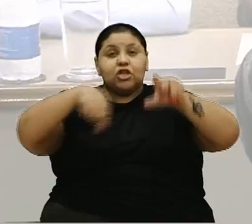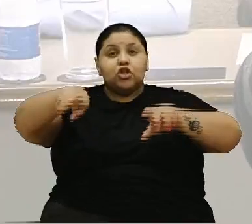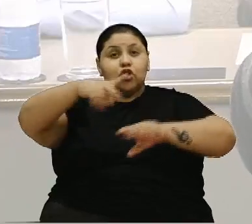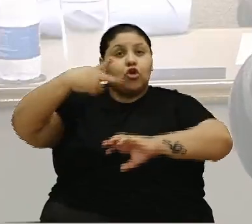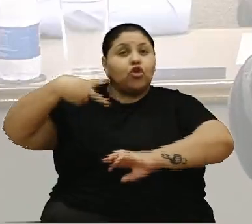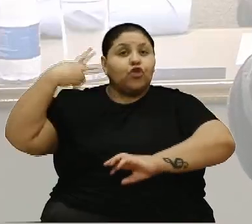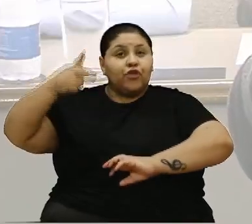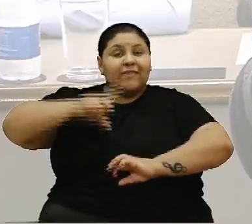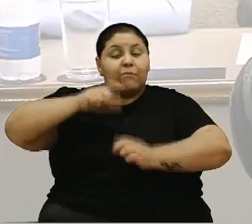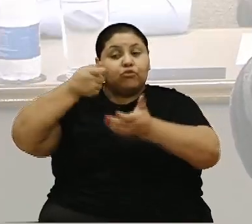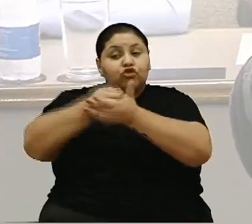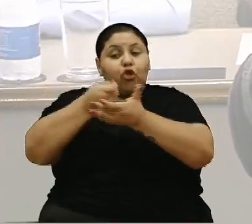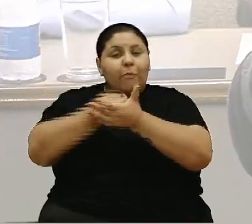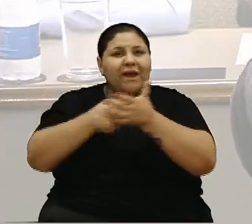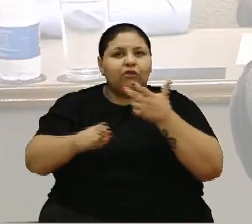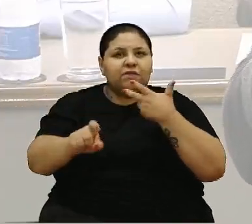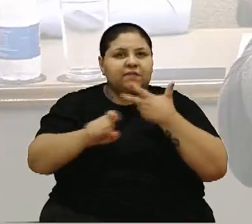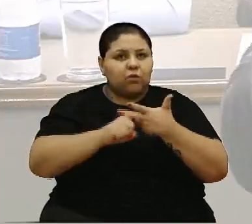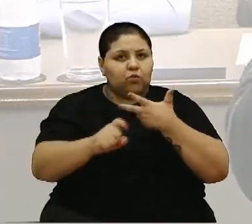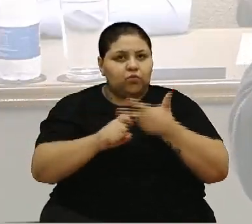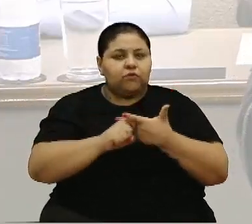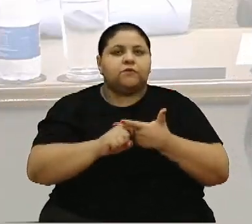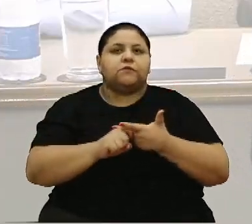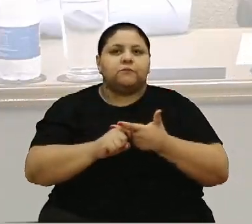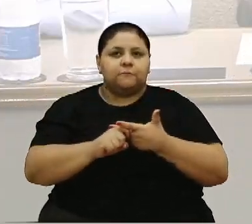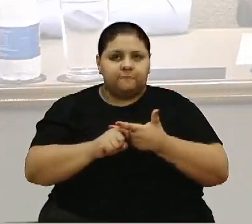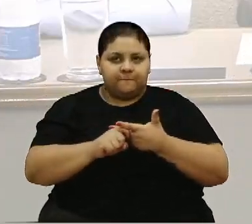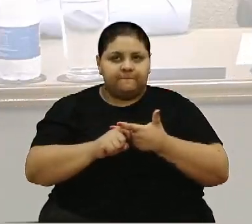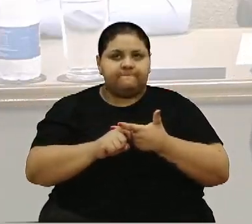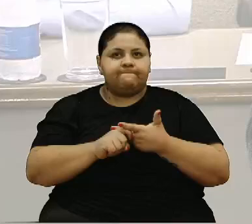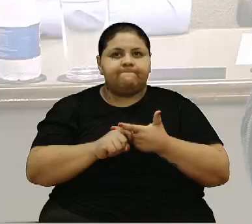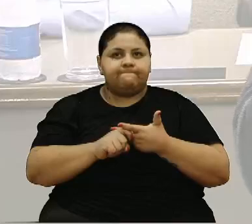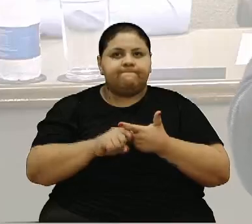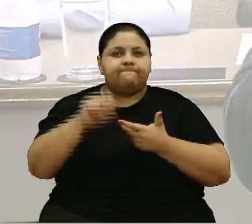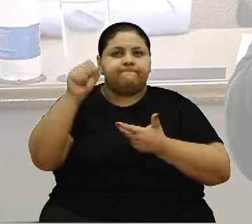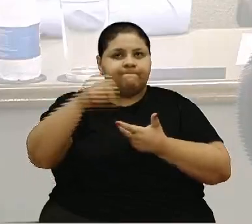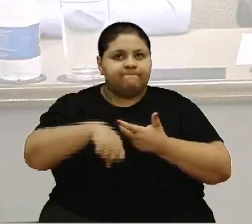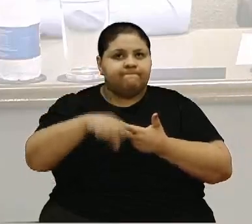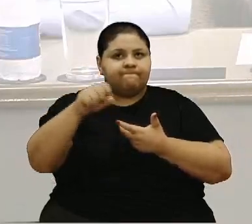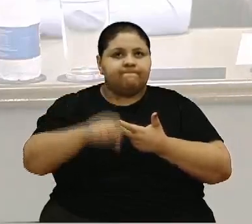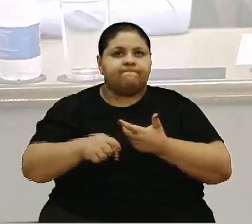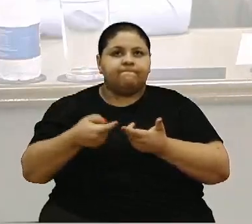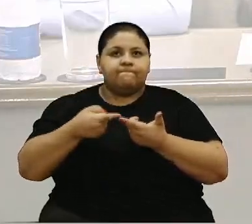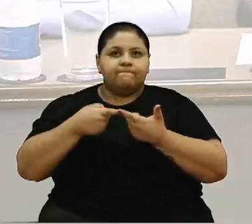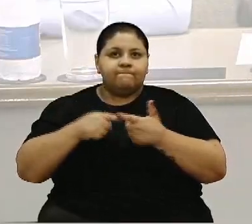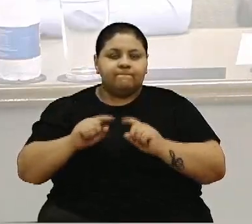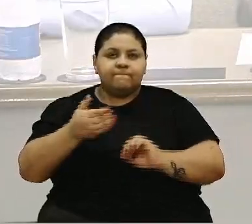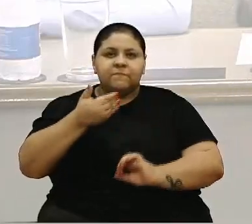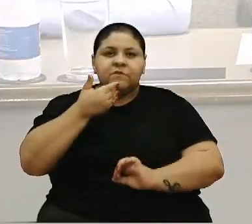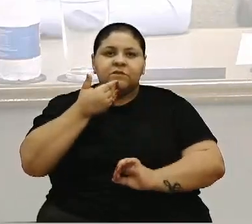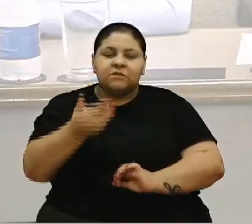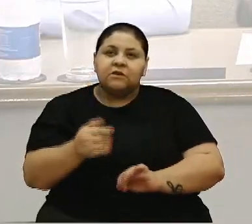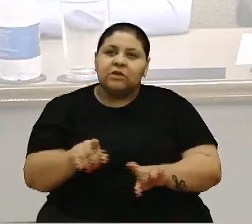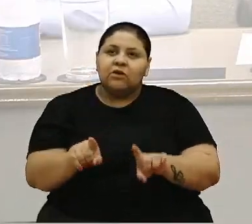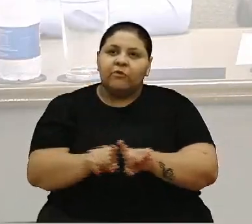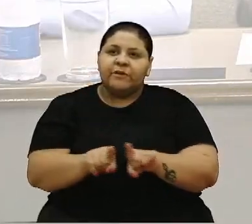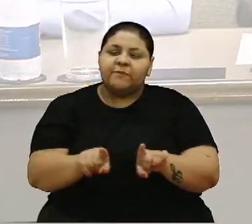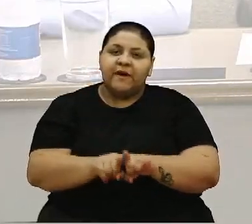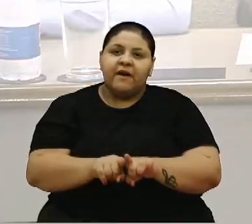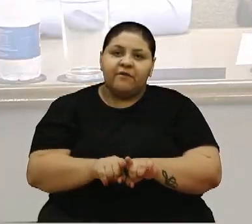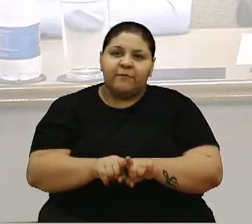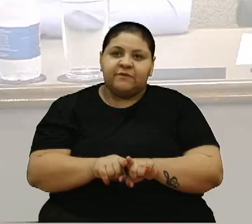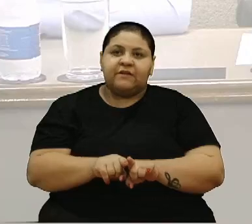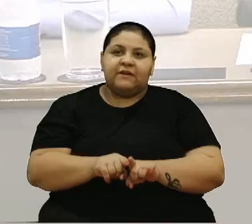temos que cobrar do Executivo. Temos que cobrar do Executivo, sim. Mas eu queria ter a possibilidade de, como vereador, e isso